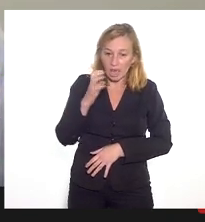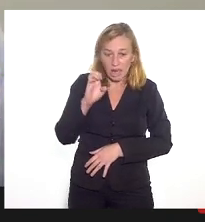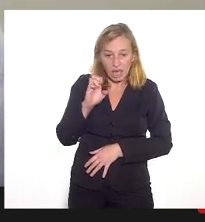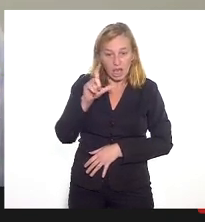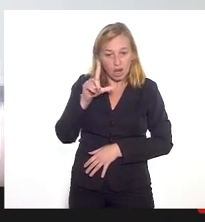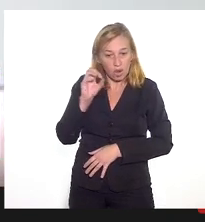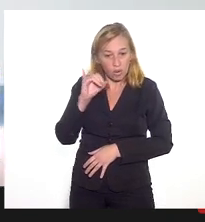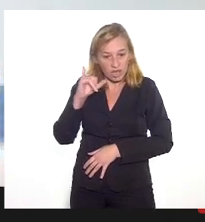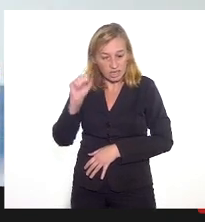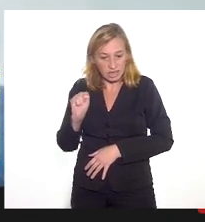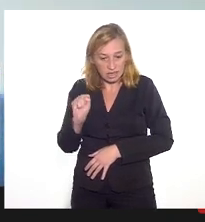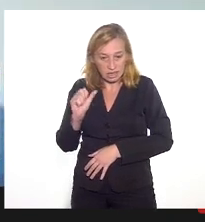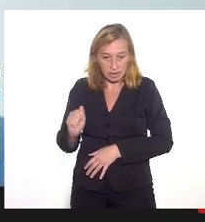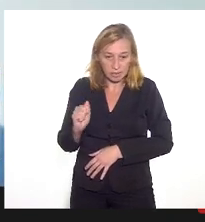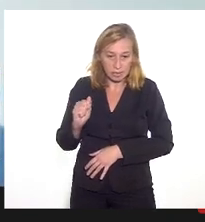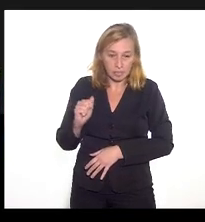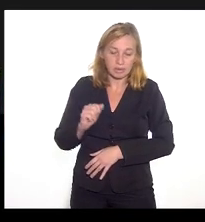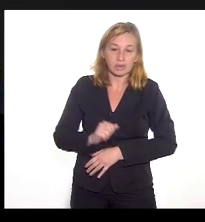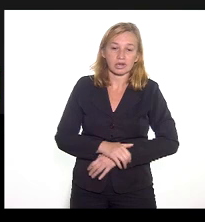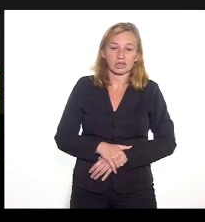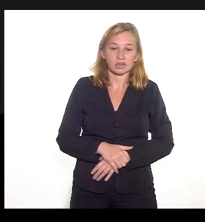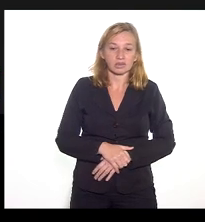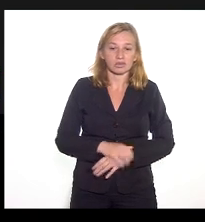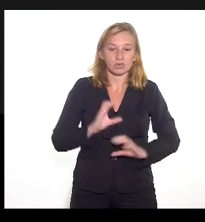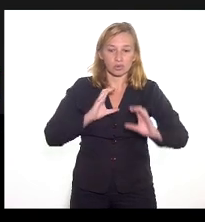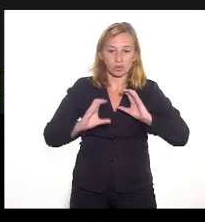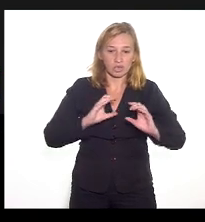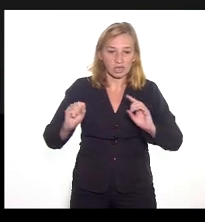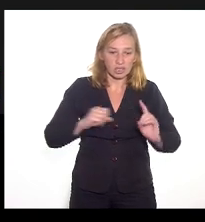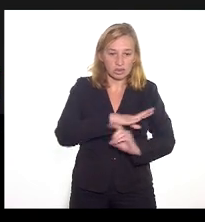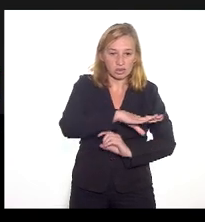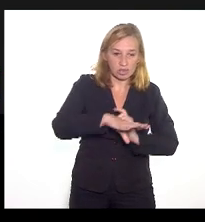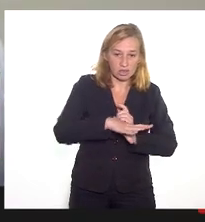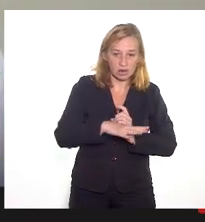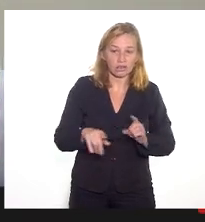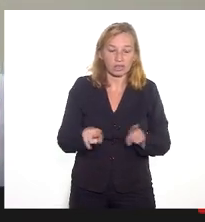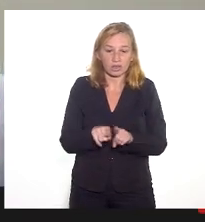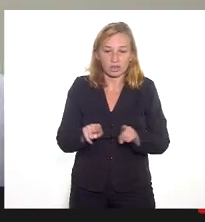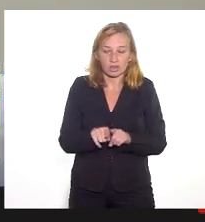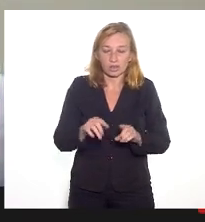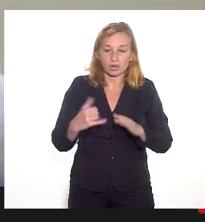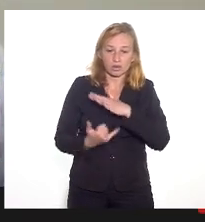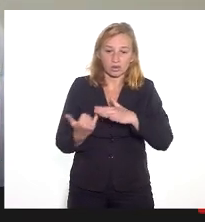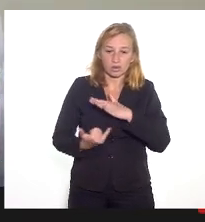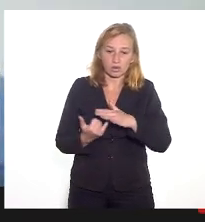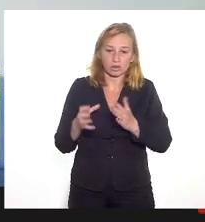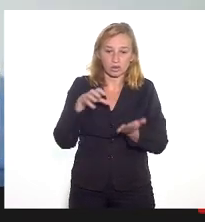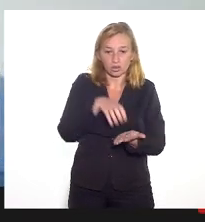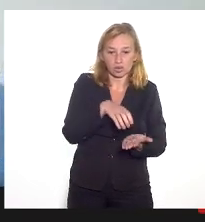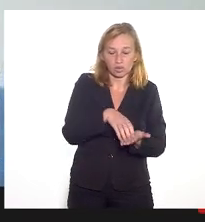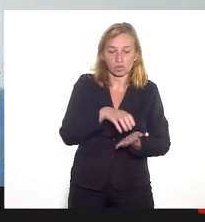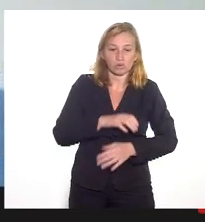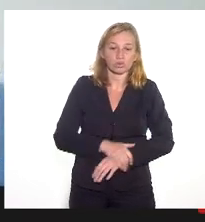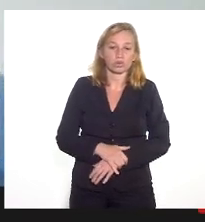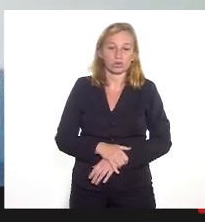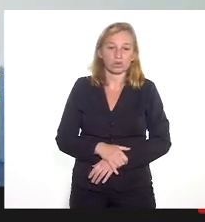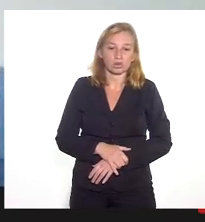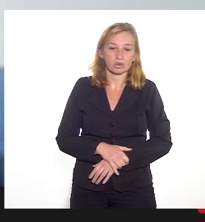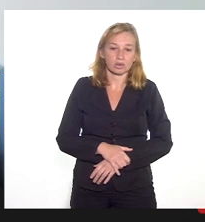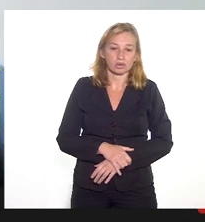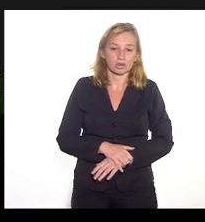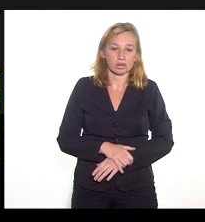IACS, Instituto de Arte e Comunicação Social, que é membro também do Centro de Estudos de Mídia Alternativa de Tararé e da Fale